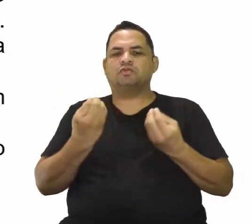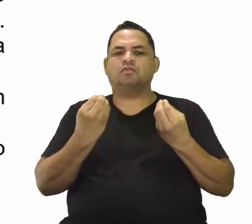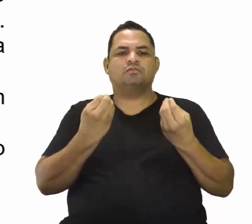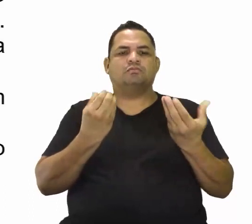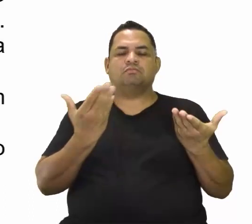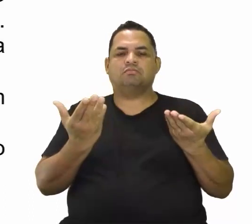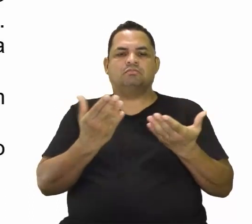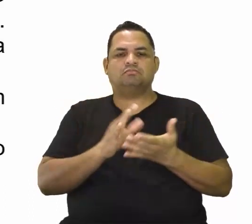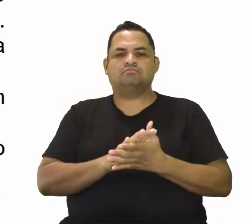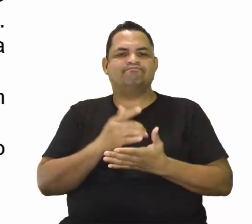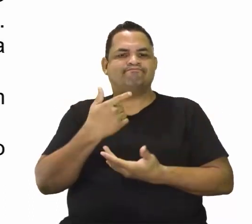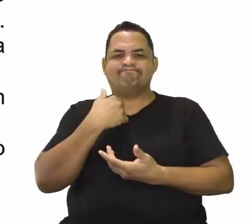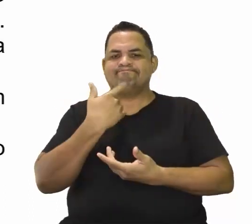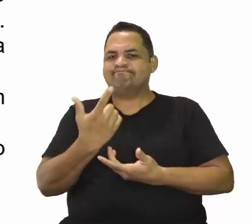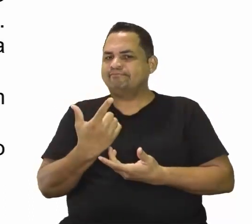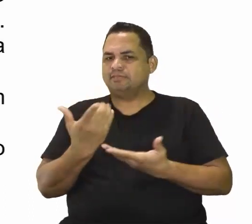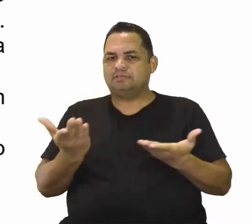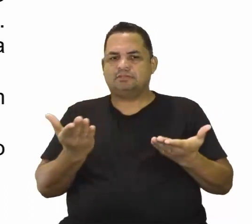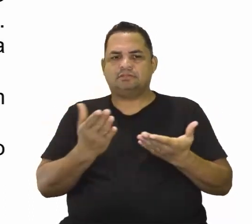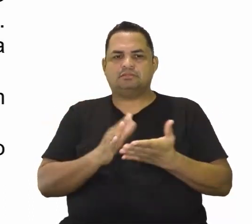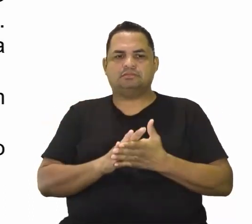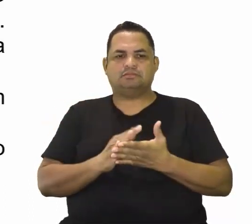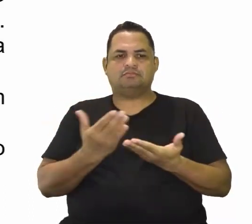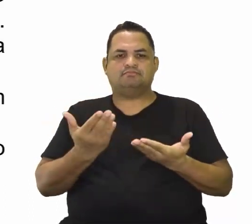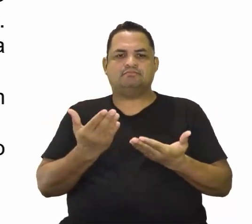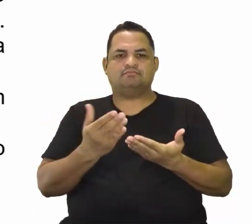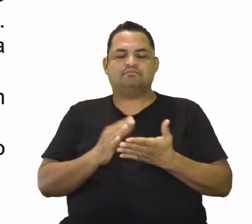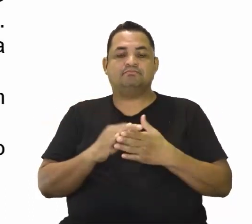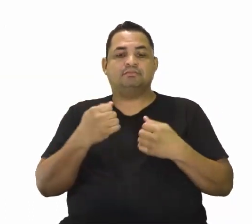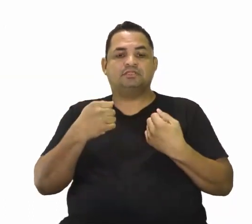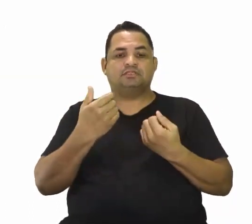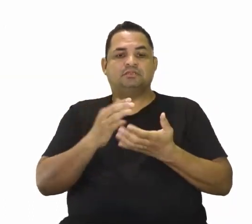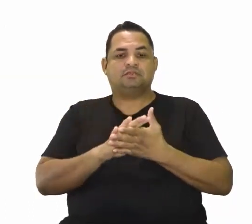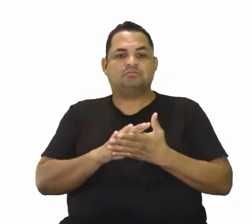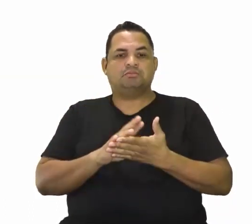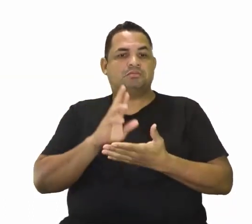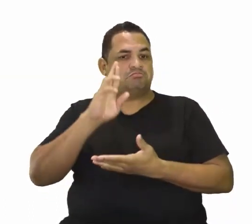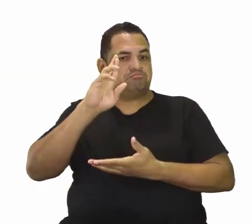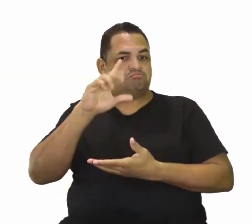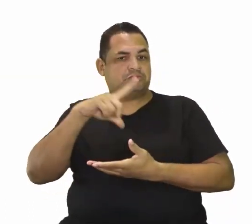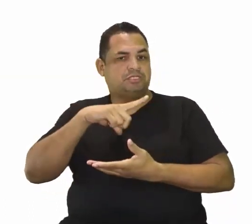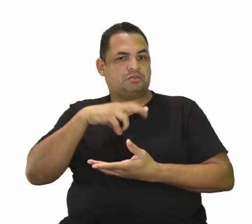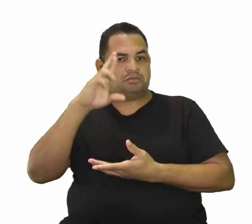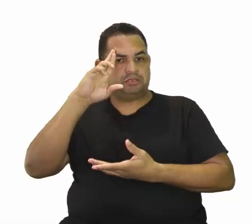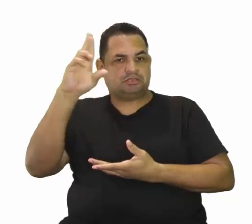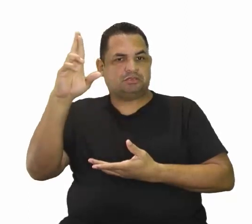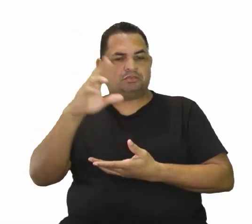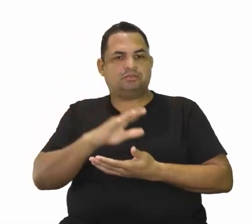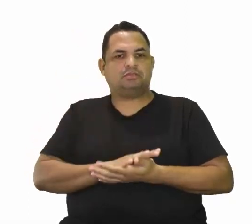Como? Impossível. Alguém deveria liderar. Próxima questão.